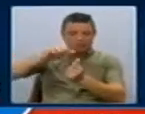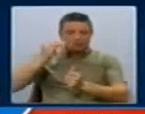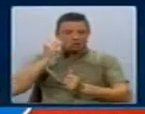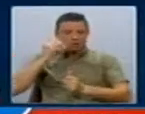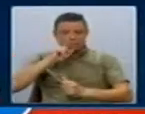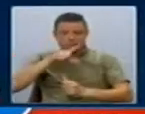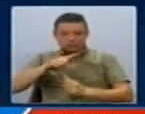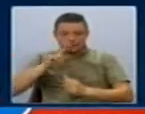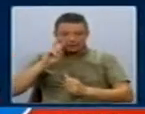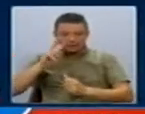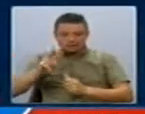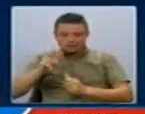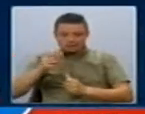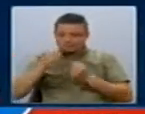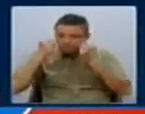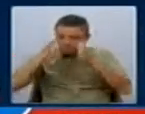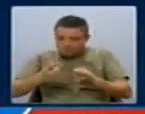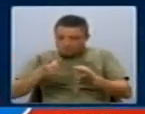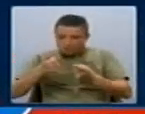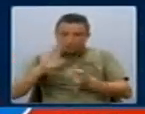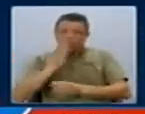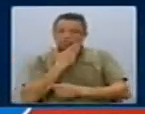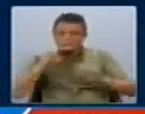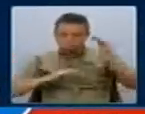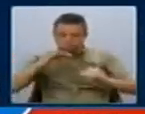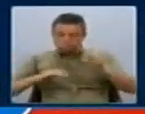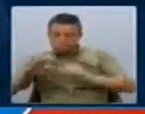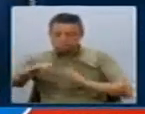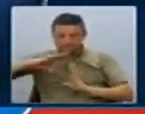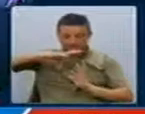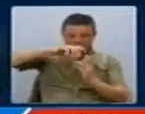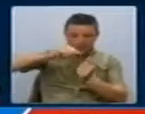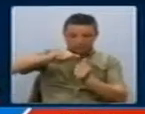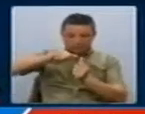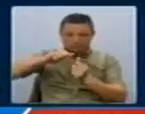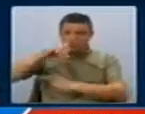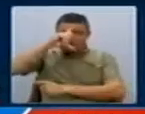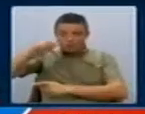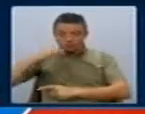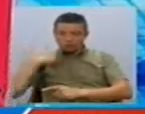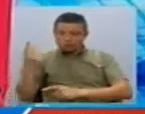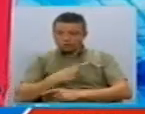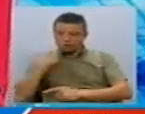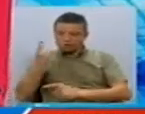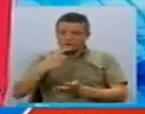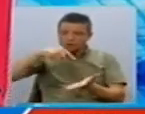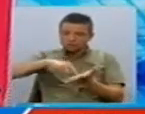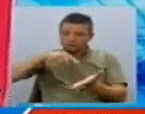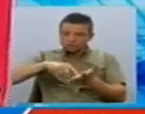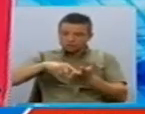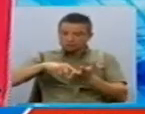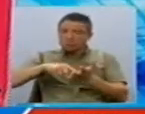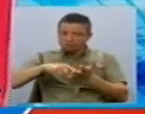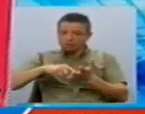imaginar, detectar estas pequeníssimas variações em planetas que estão muitíssimo longe de nós exige instrumentação